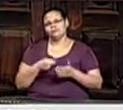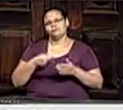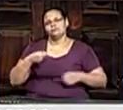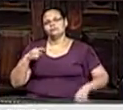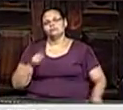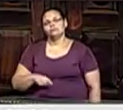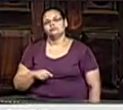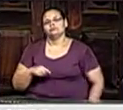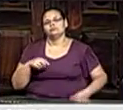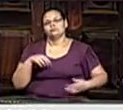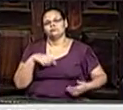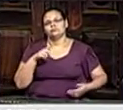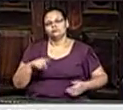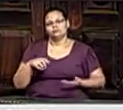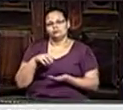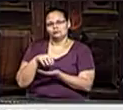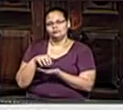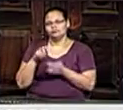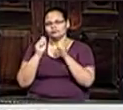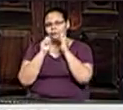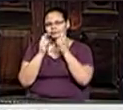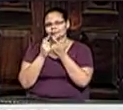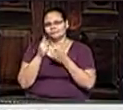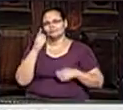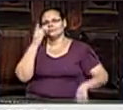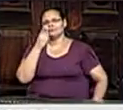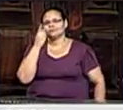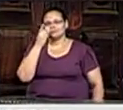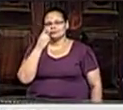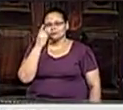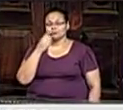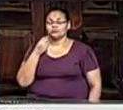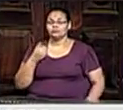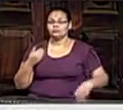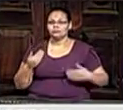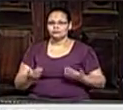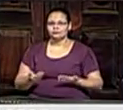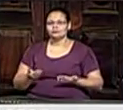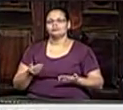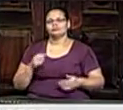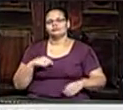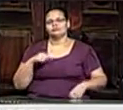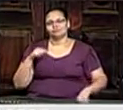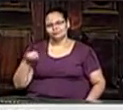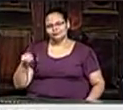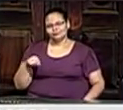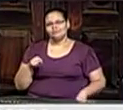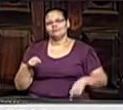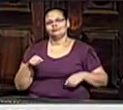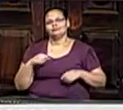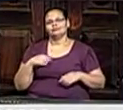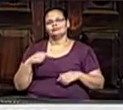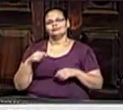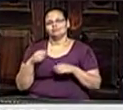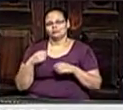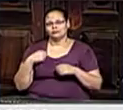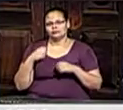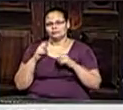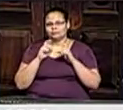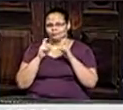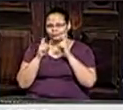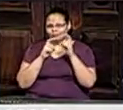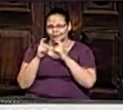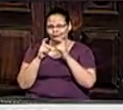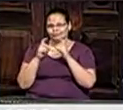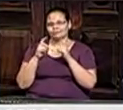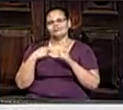pela Câmara de Deputados. Assim, pois, senhor presidente, esta comissão, que Vossa